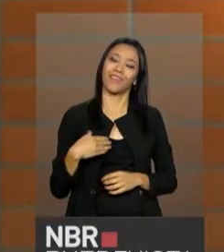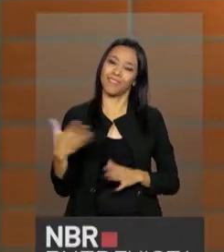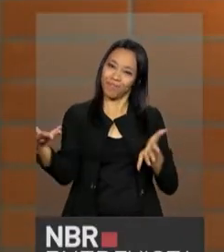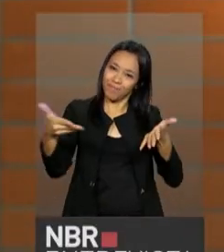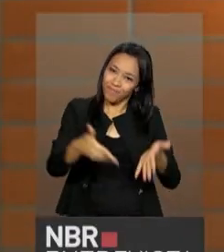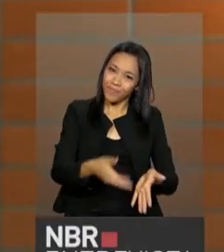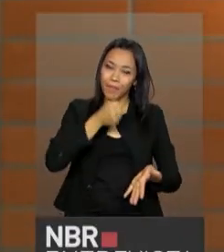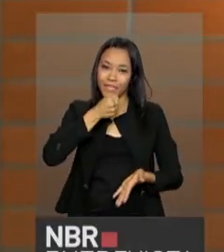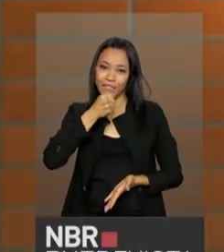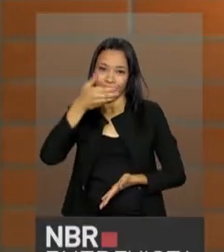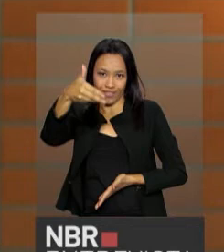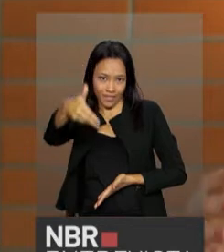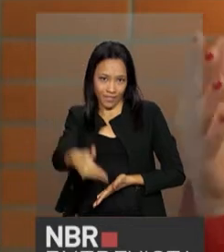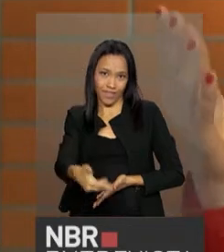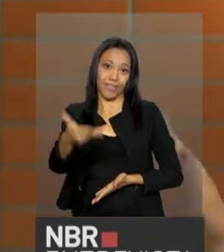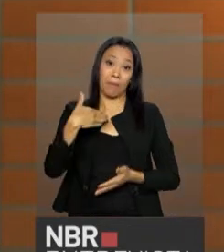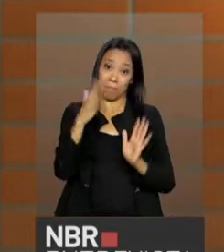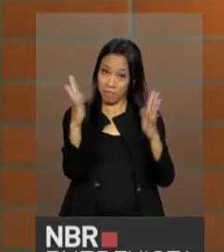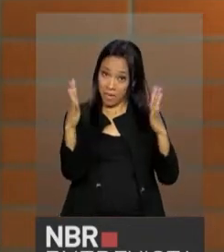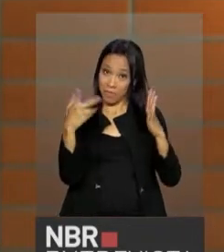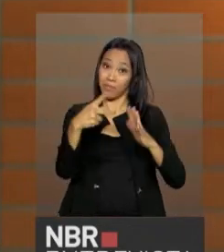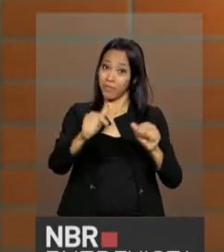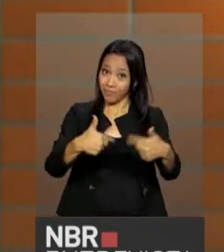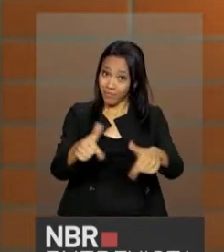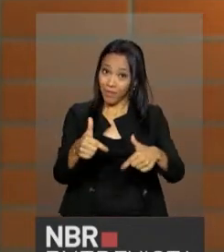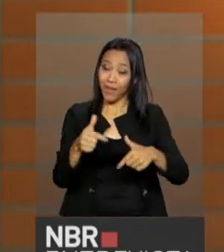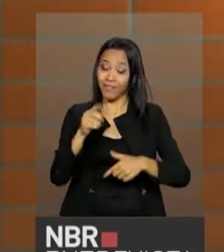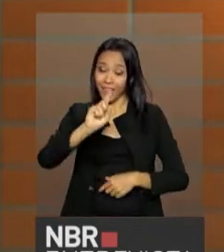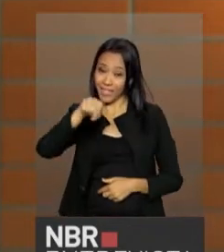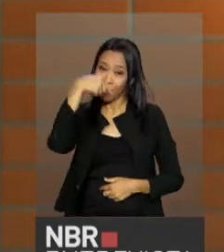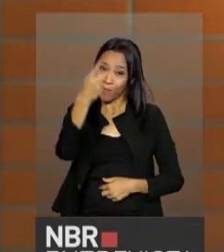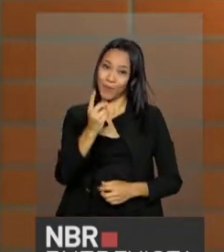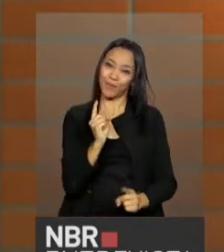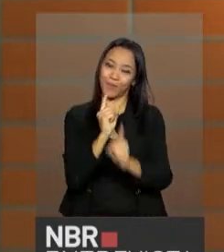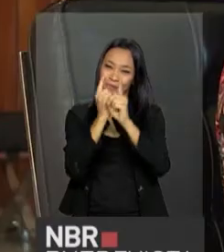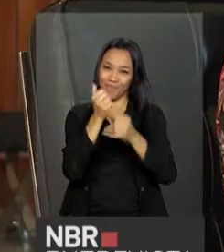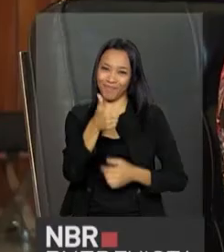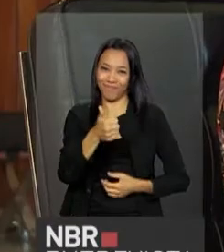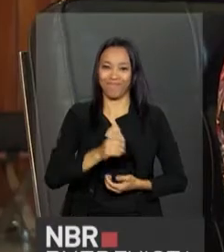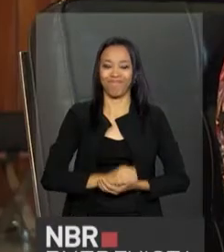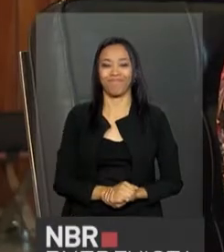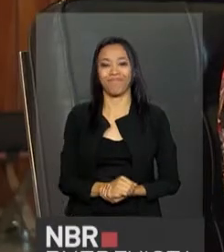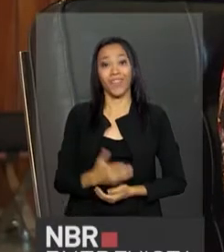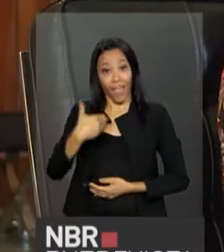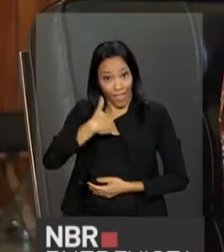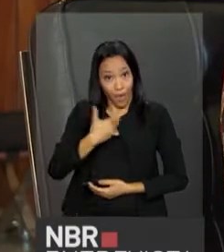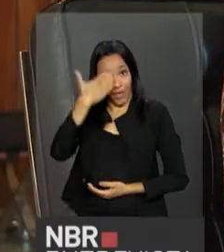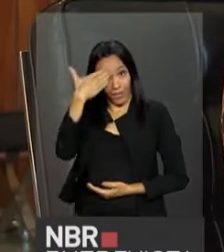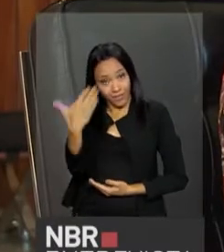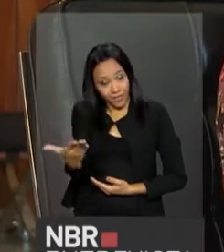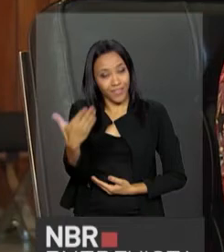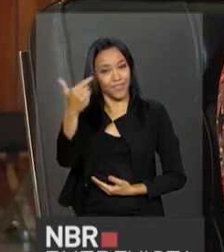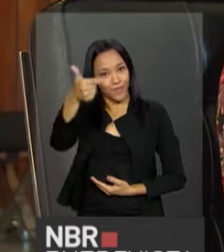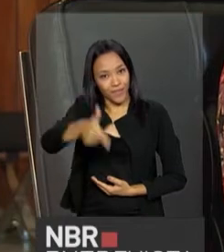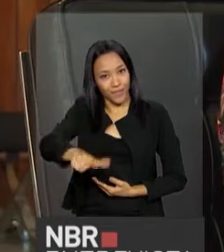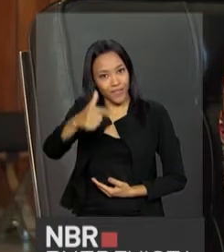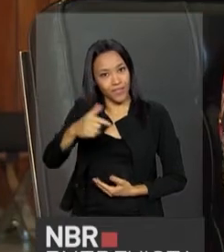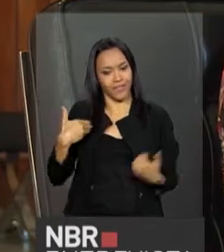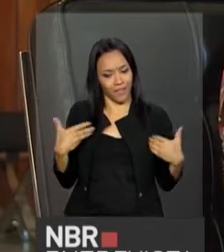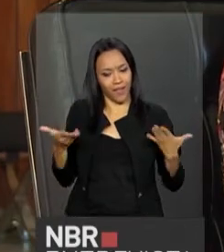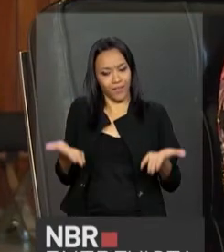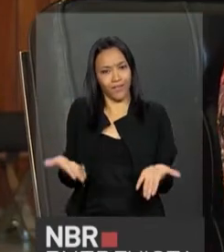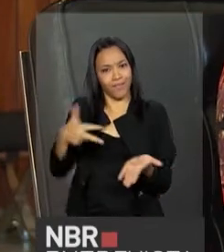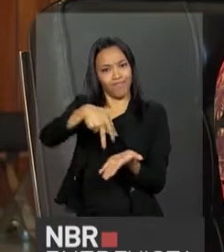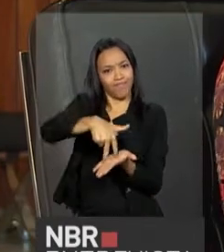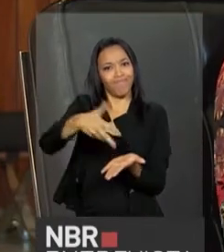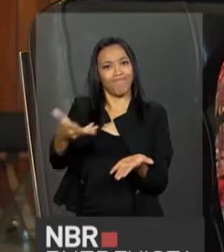sua participação aqui no NBR Entrevista parabéns pelo seu trabalho e até uma próxima oportunidade. Eu que agradeço novamente estar aqui